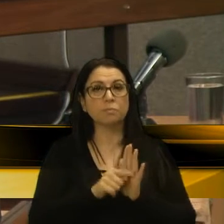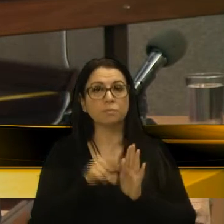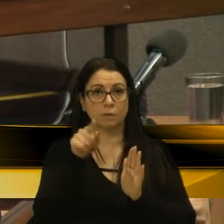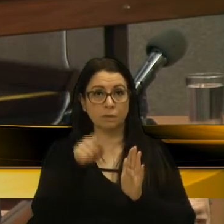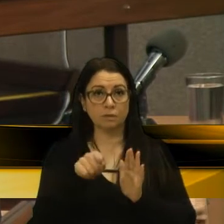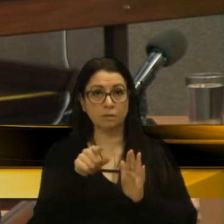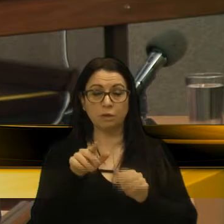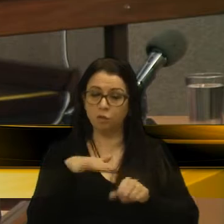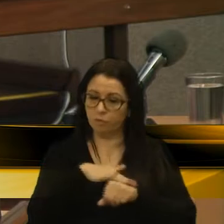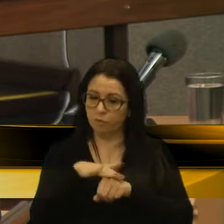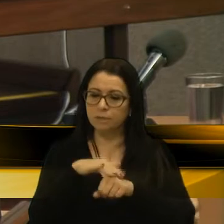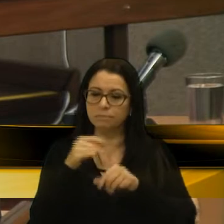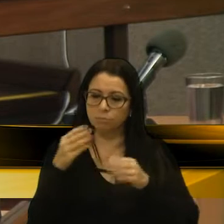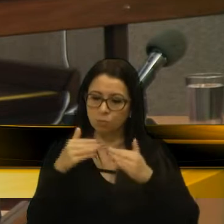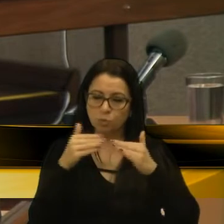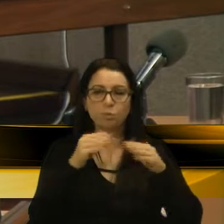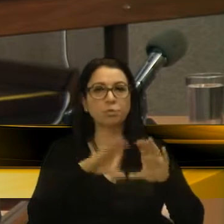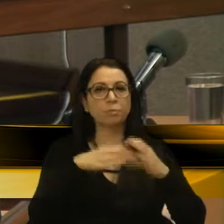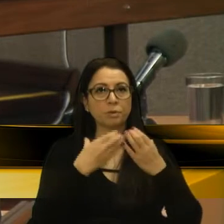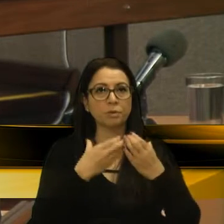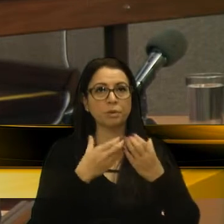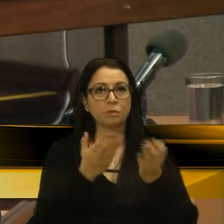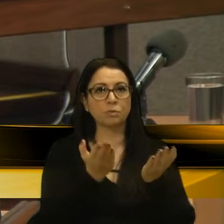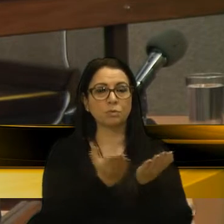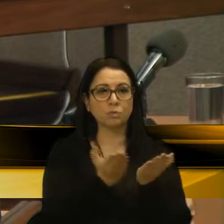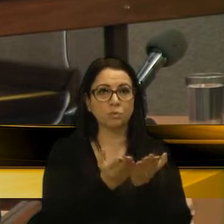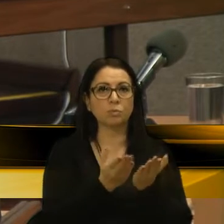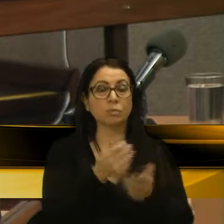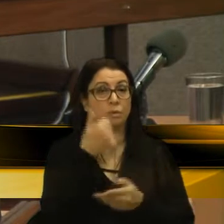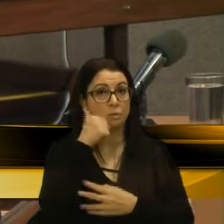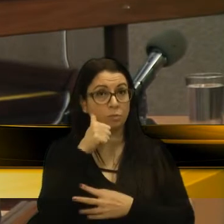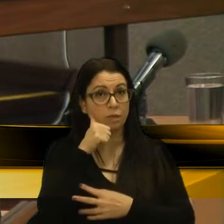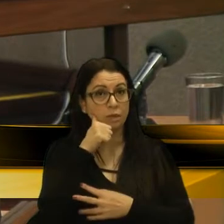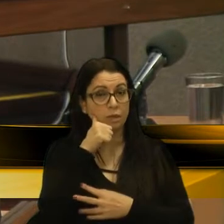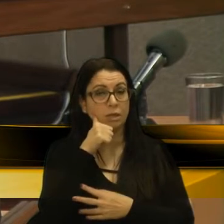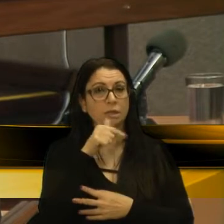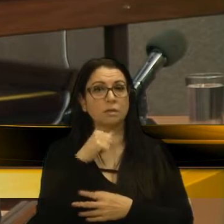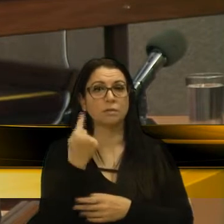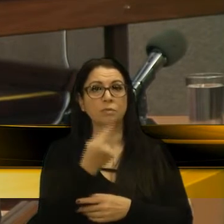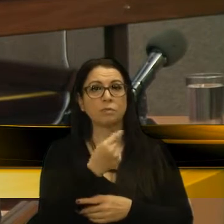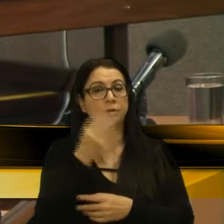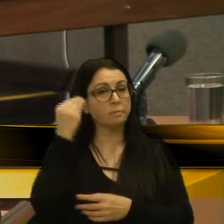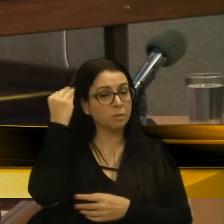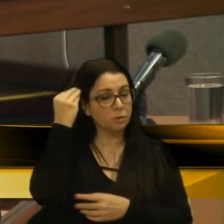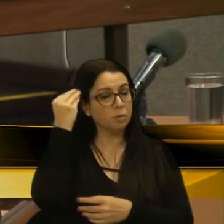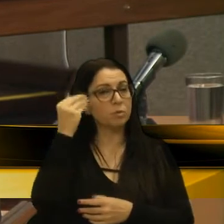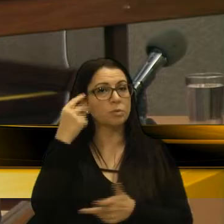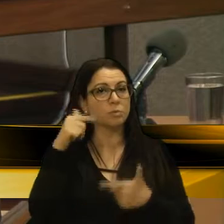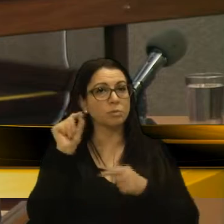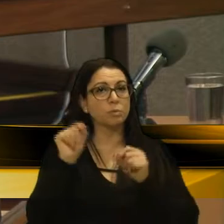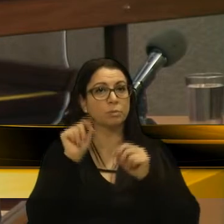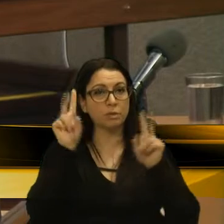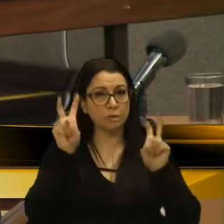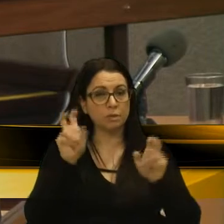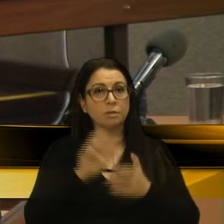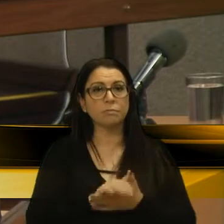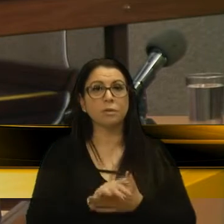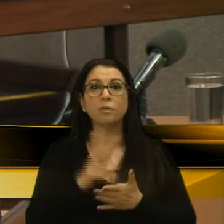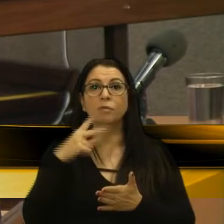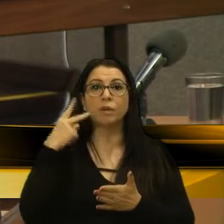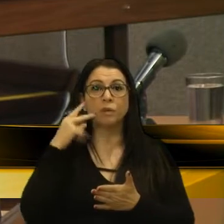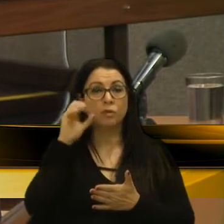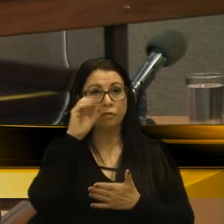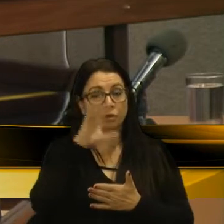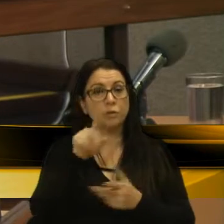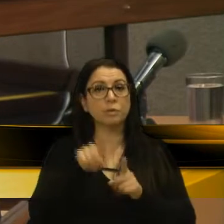tem dialogado muito com a comunidade estudantil, com as mulheres, setores, enquanto psicóloga trabalhando esse tema. O vereador Fiuza,